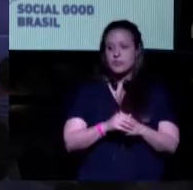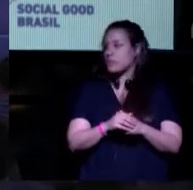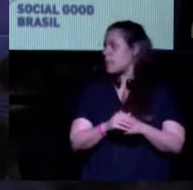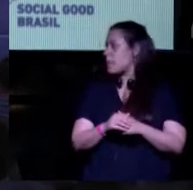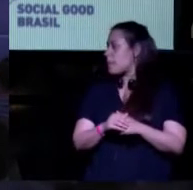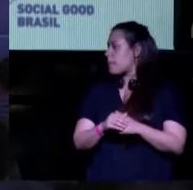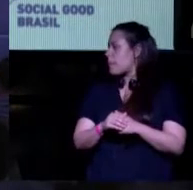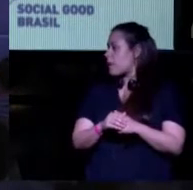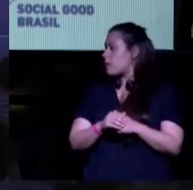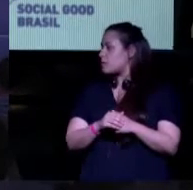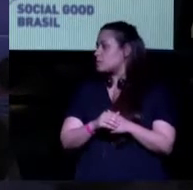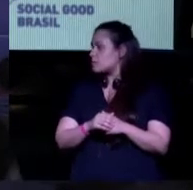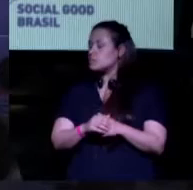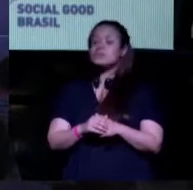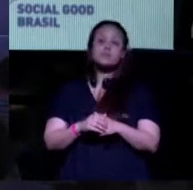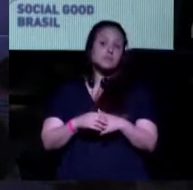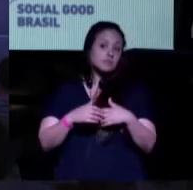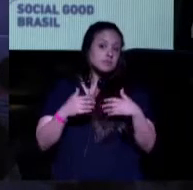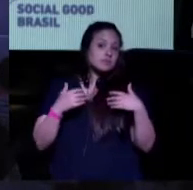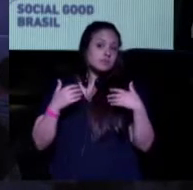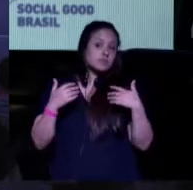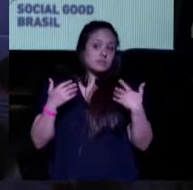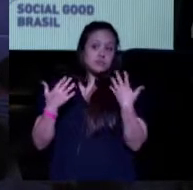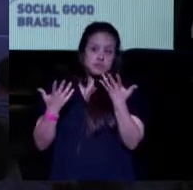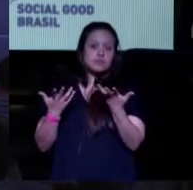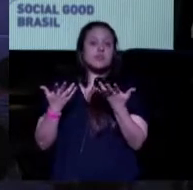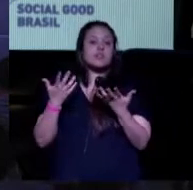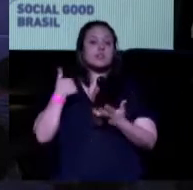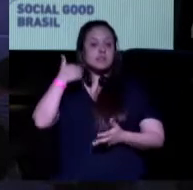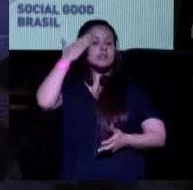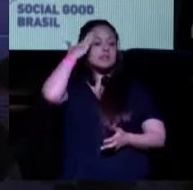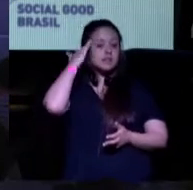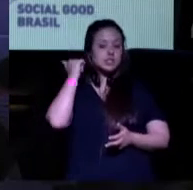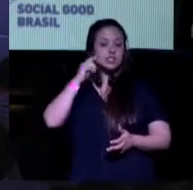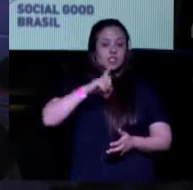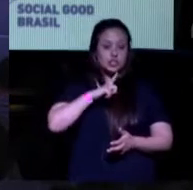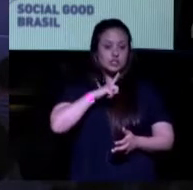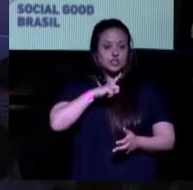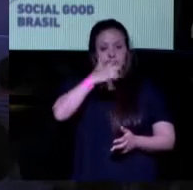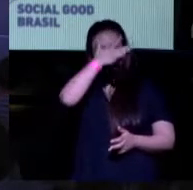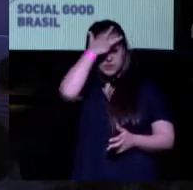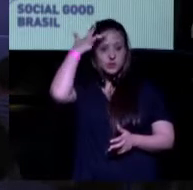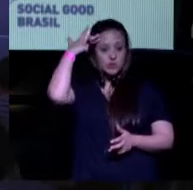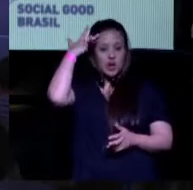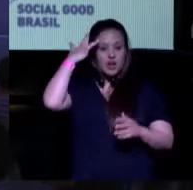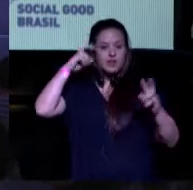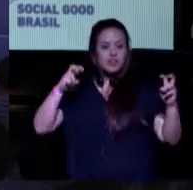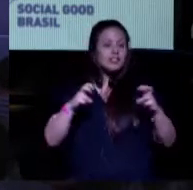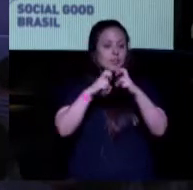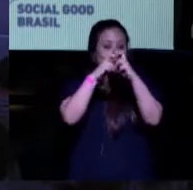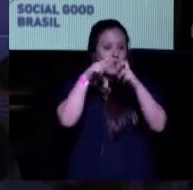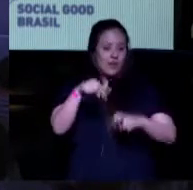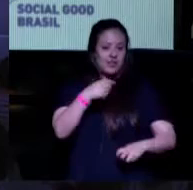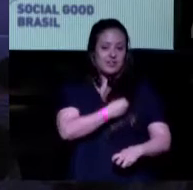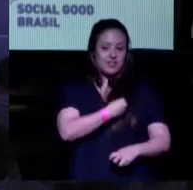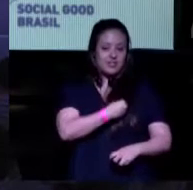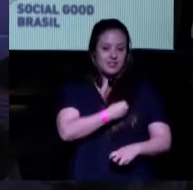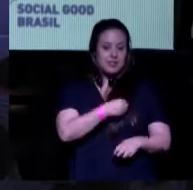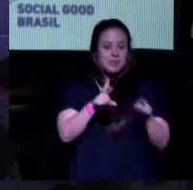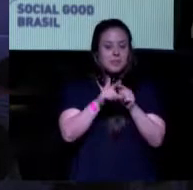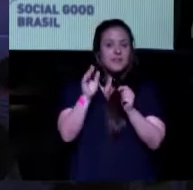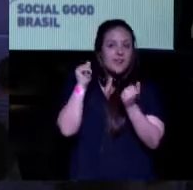rede da red bull é uma pico aqui convidada no evento tenho o lounge lá fora a gente